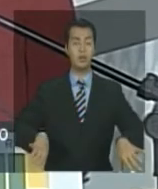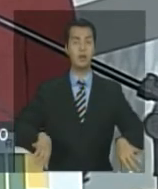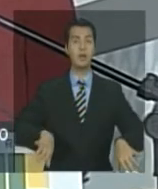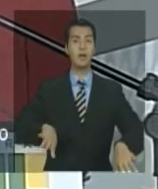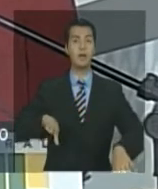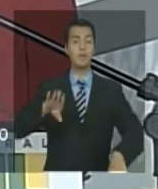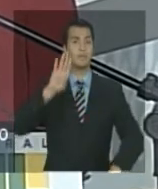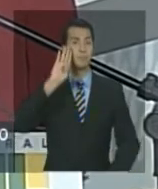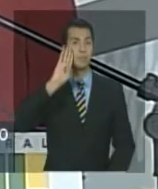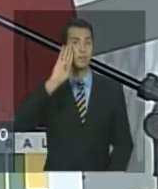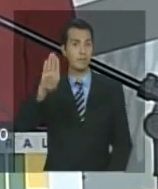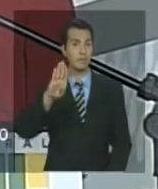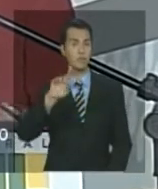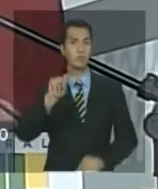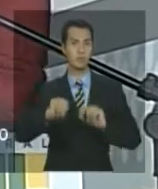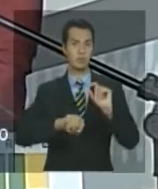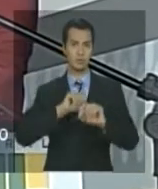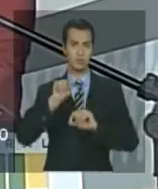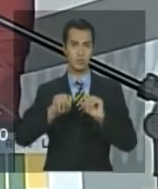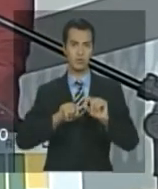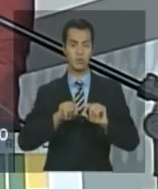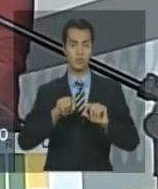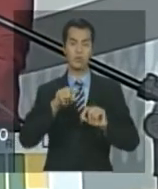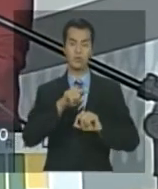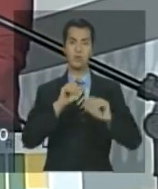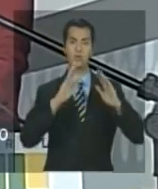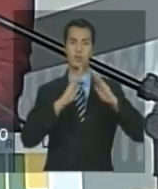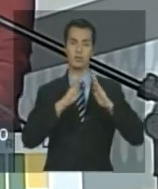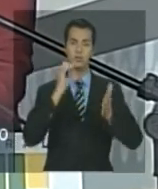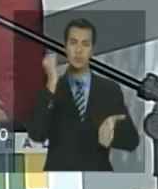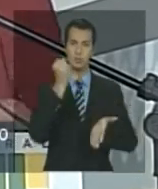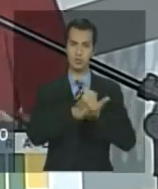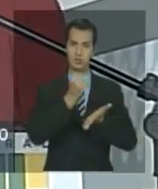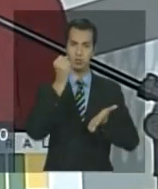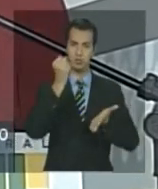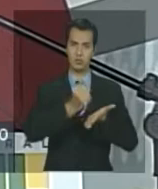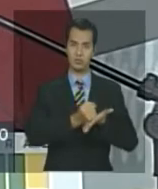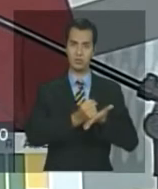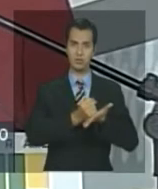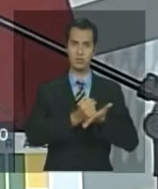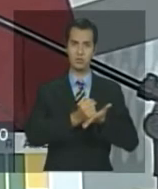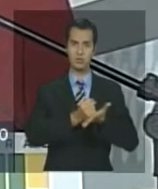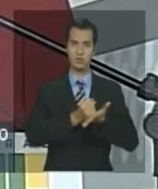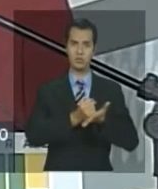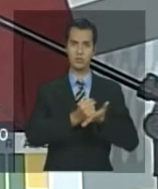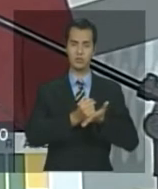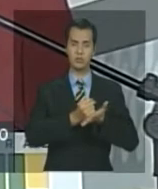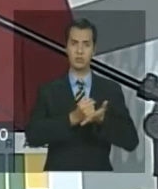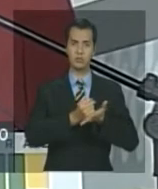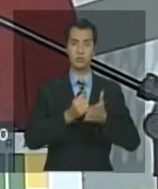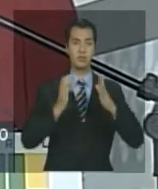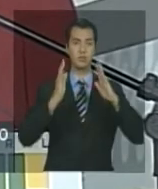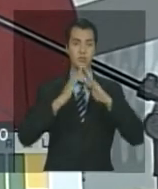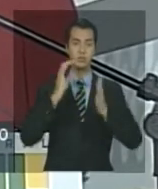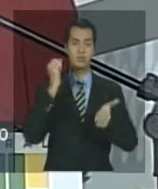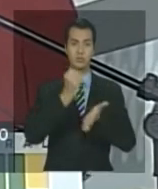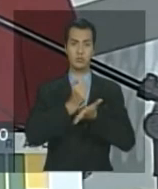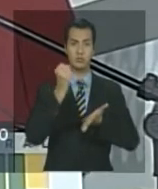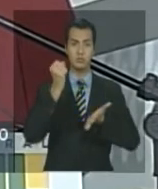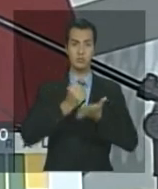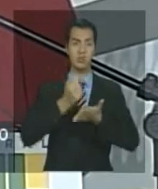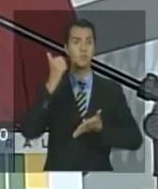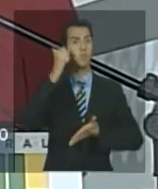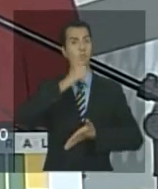preferência para o registro da propriedade das moradias do Minha Casa Minha Vida seja